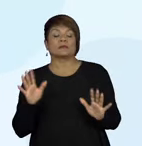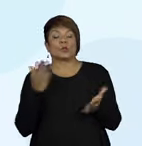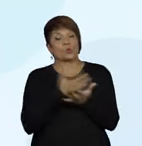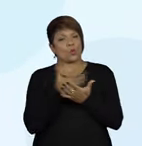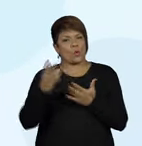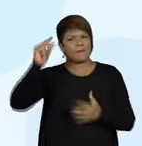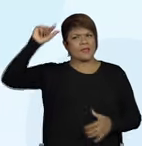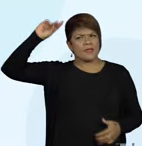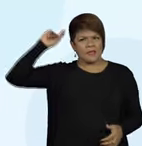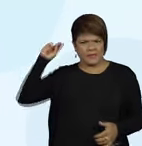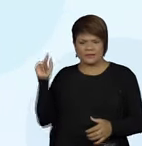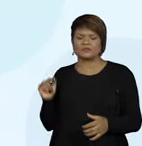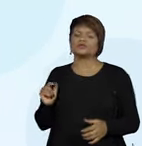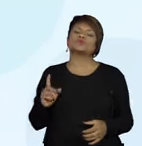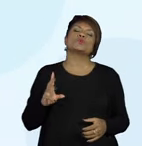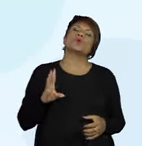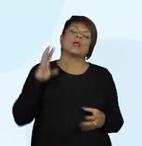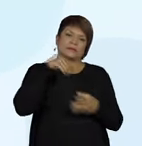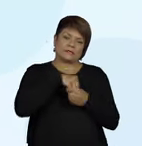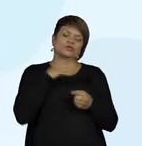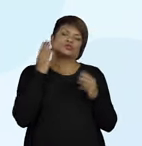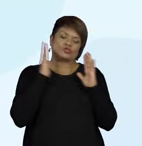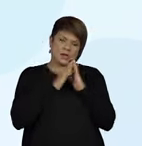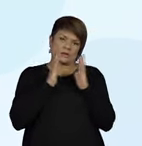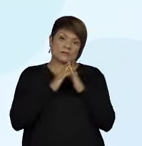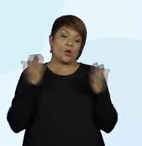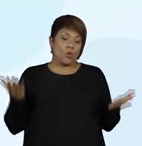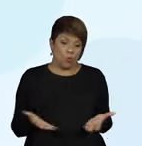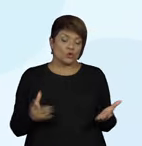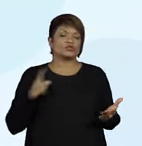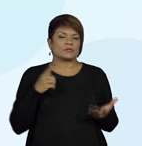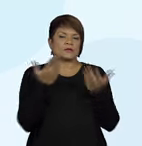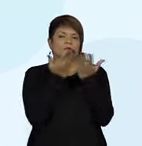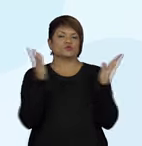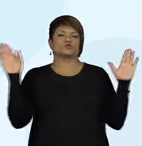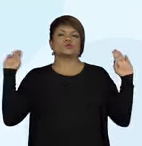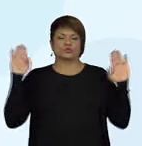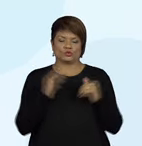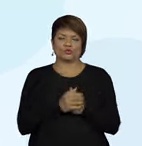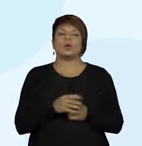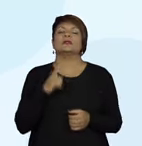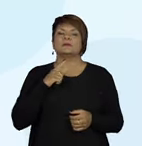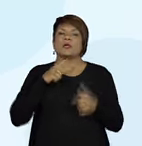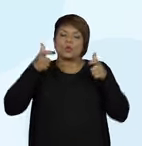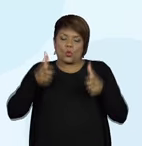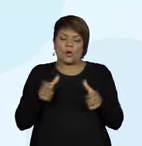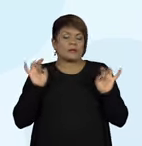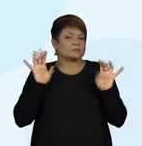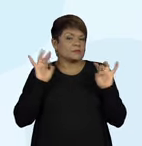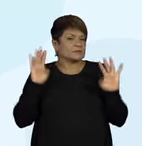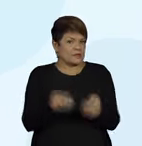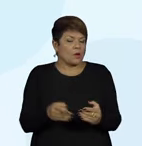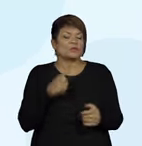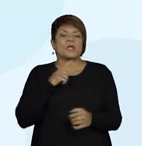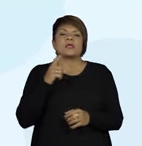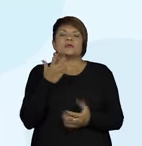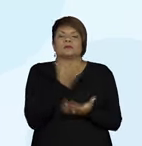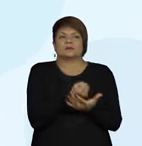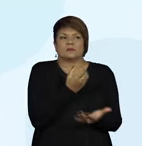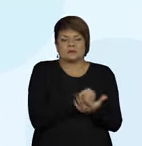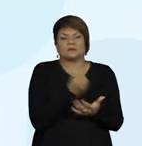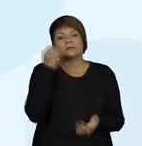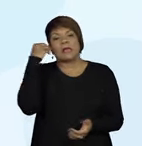casa. Hoje, fazemos tudo no nosso estúdio. Lá, além das gravações, fazemos testes,